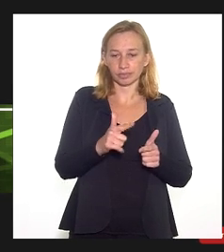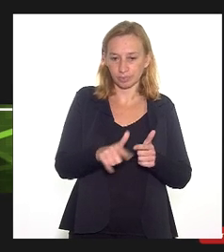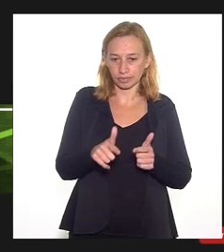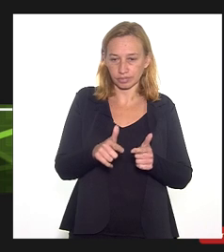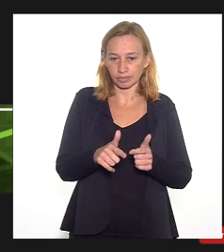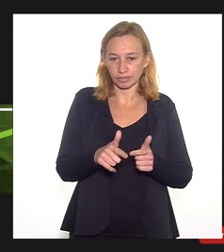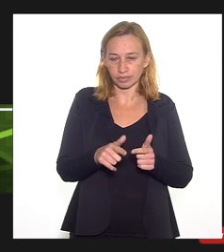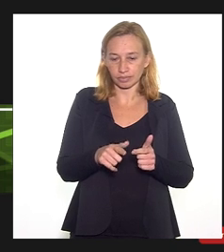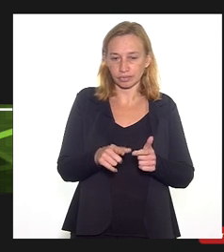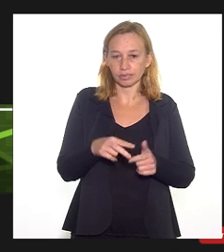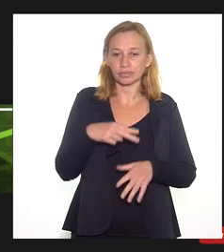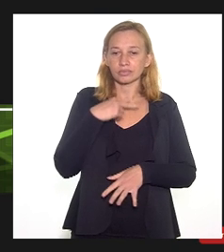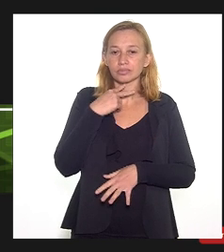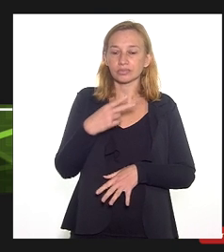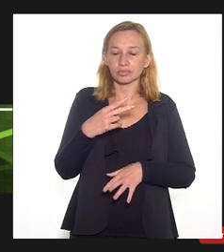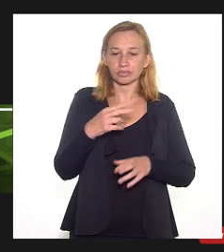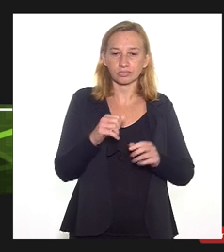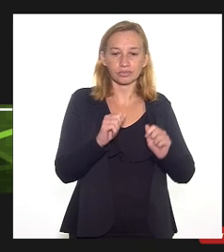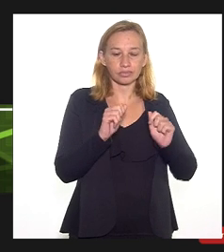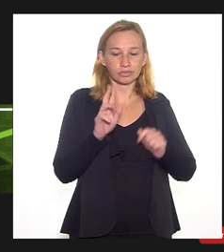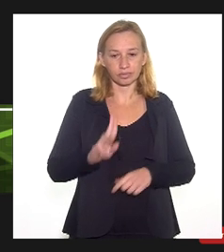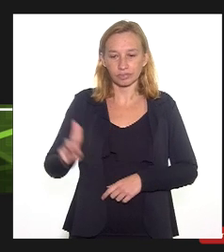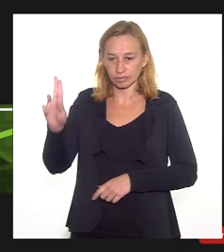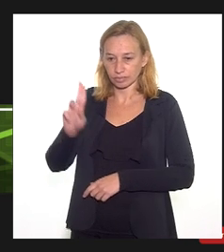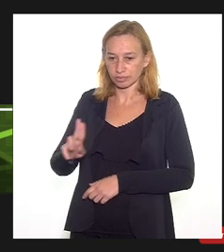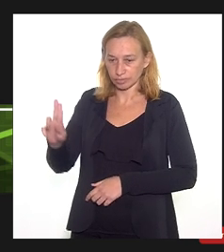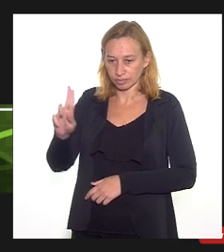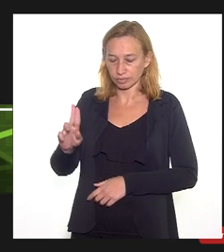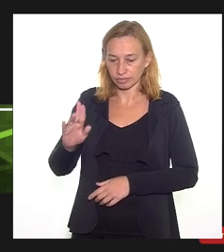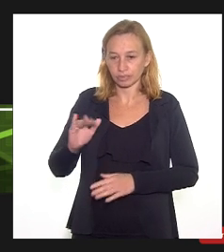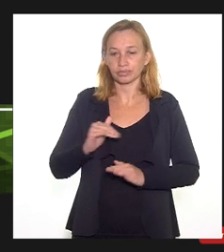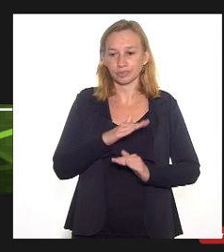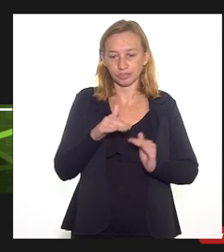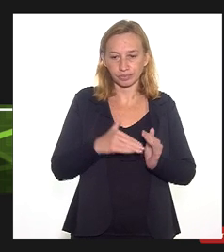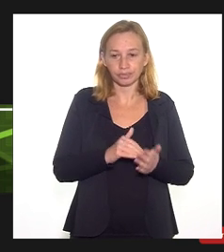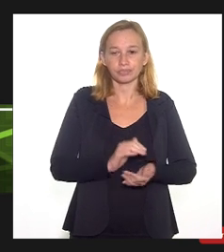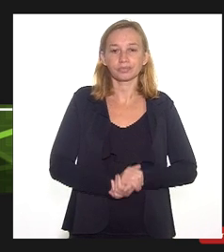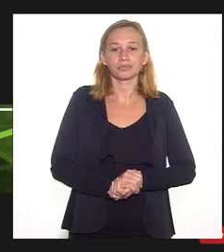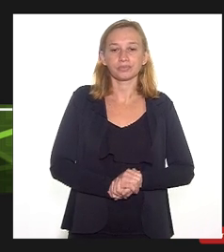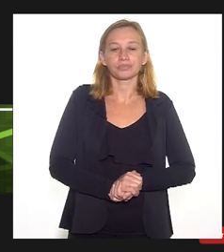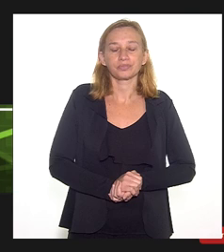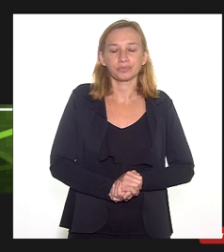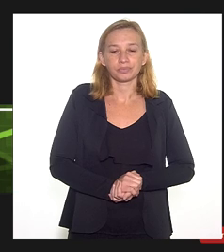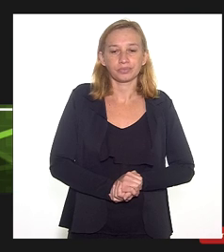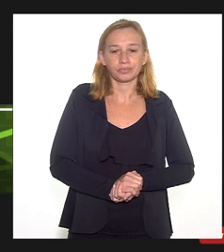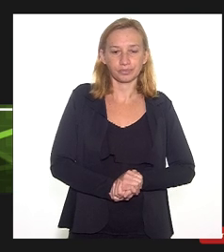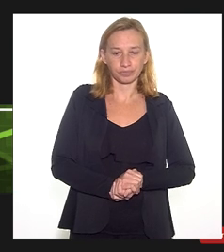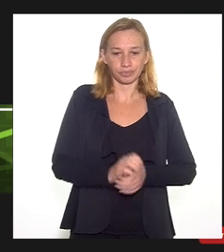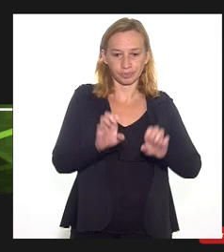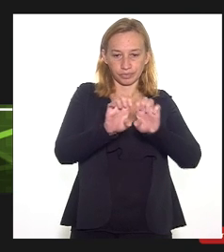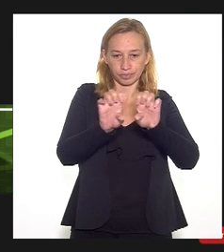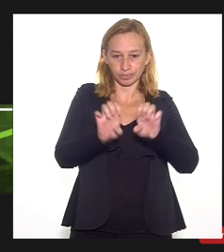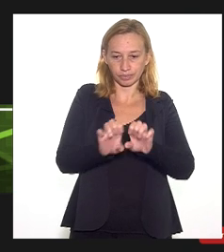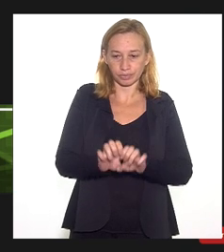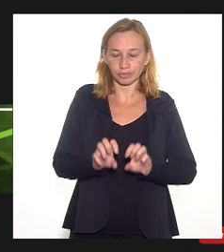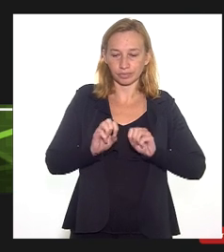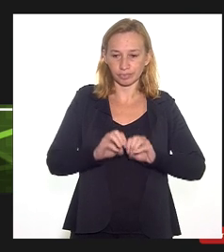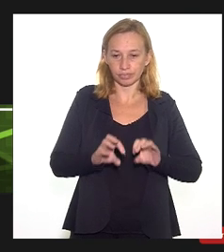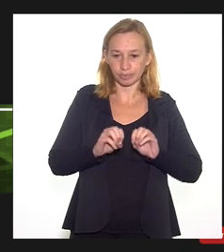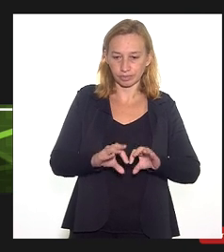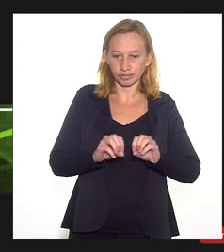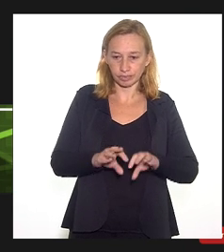porta-voz da UERG não só da UERG como de toda parte estrutural de ensino